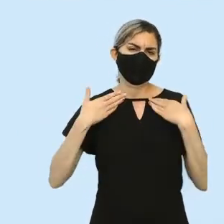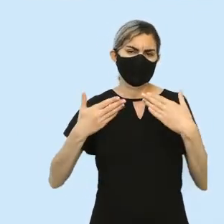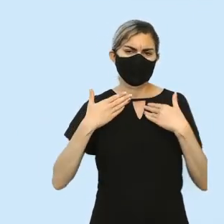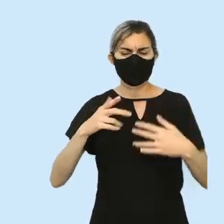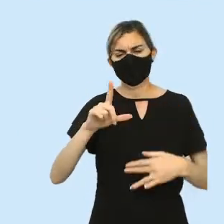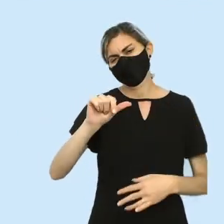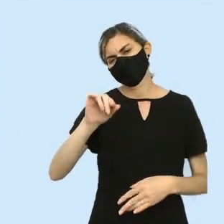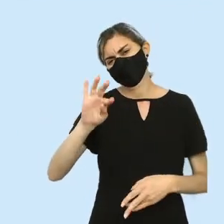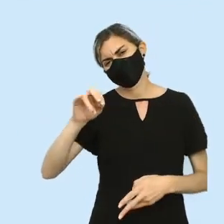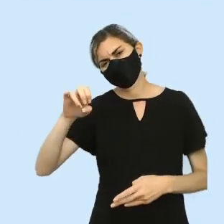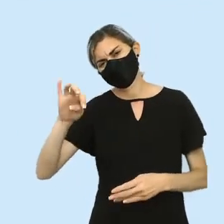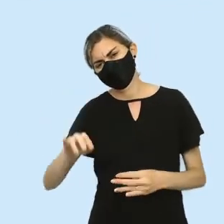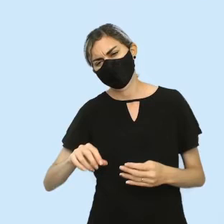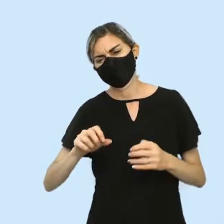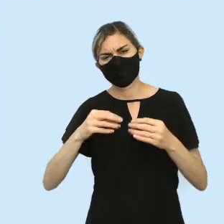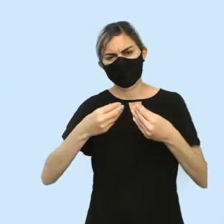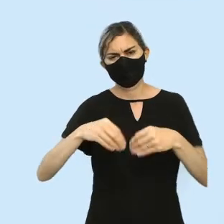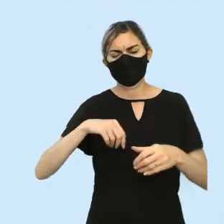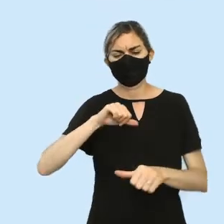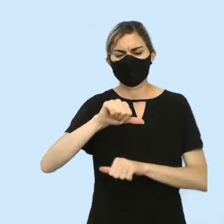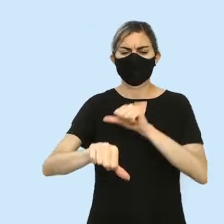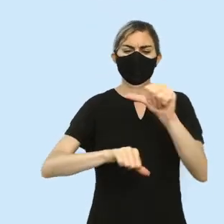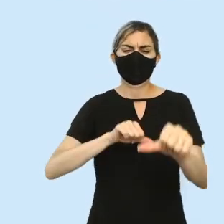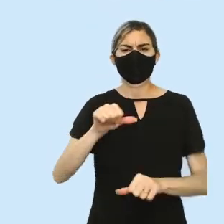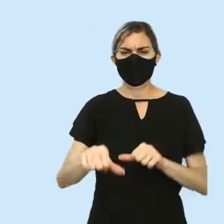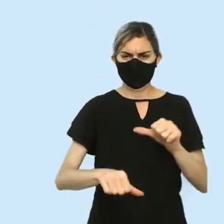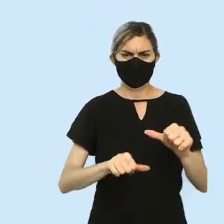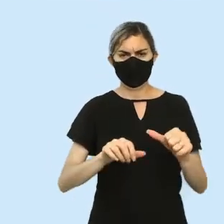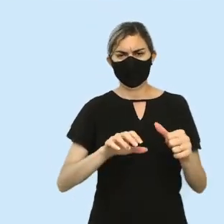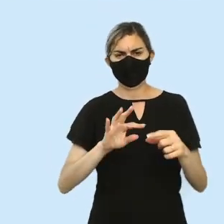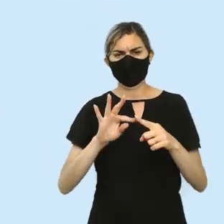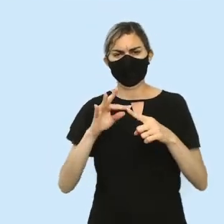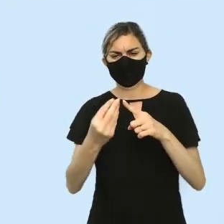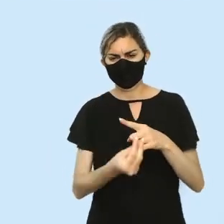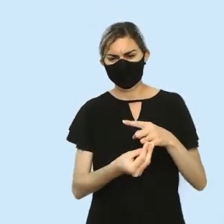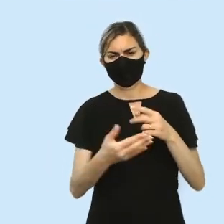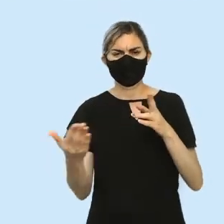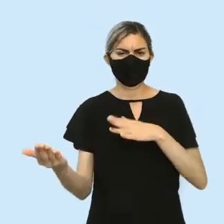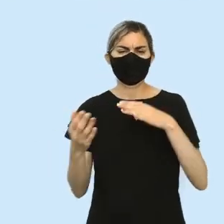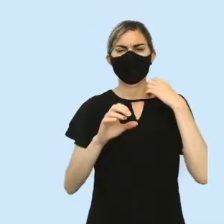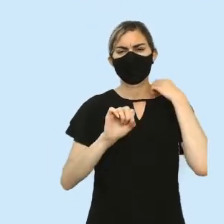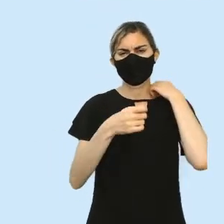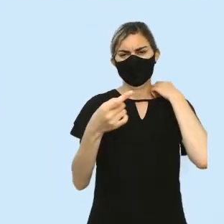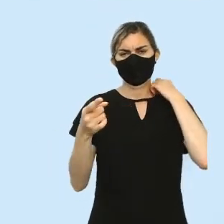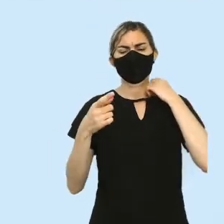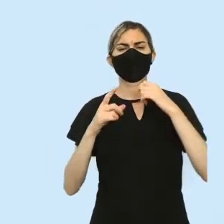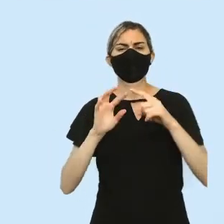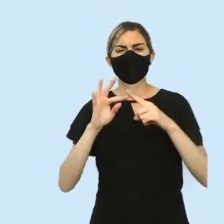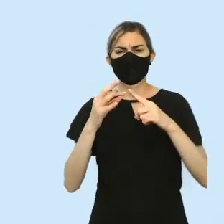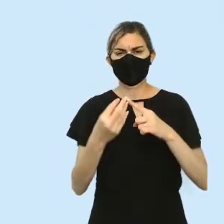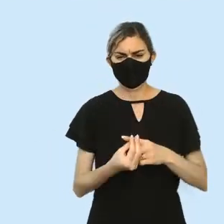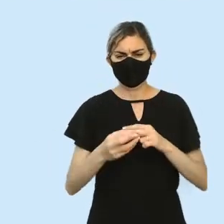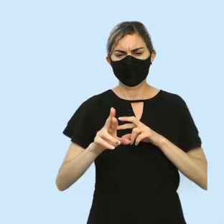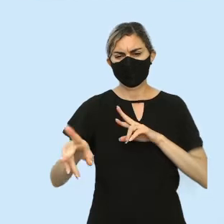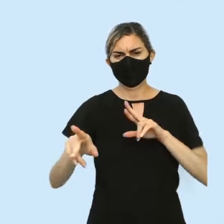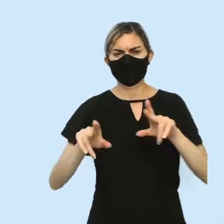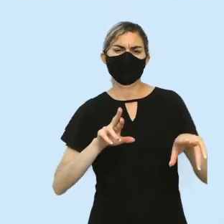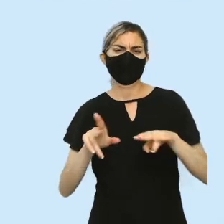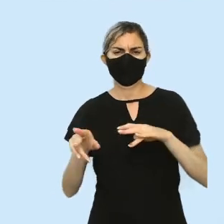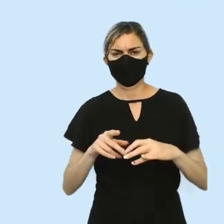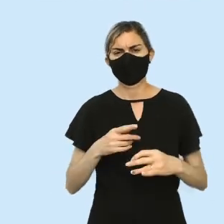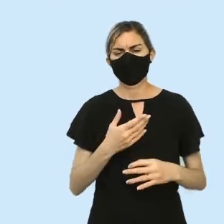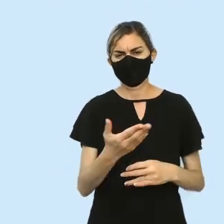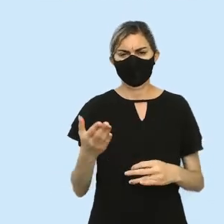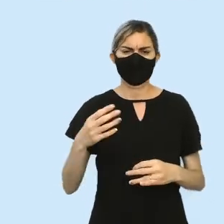latente provoca mudança de estado físico. São efeitos físicos diferentes.